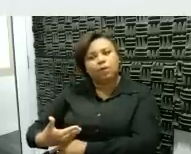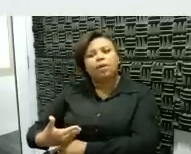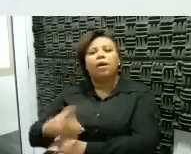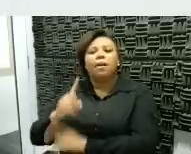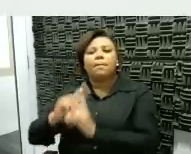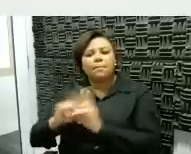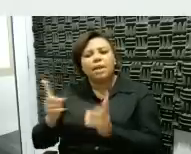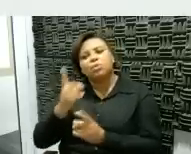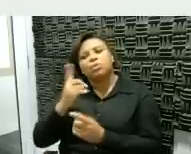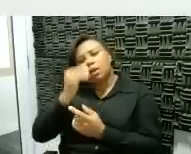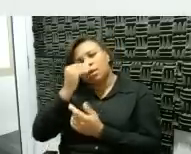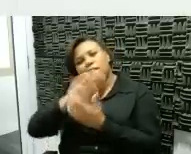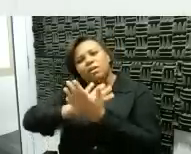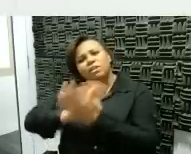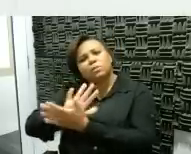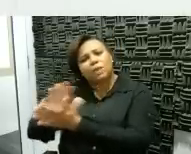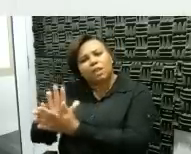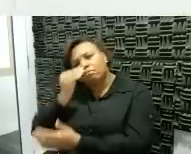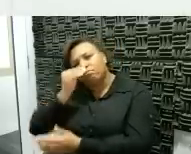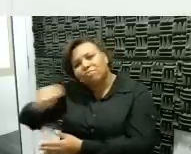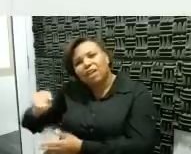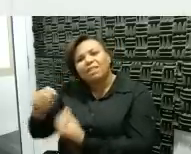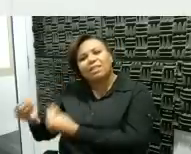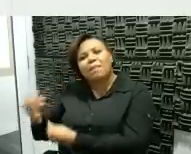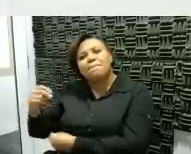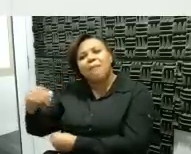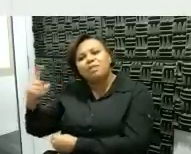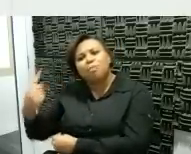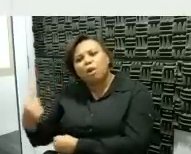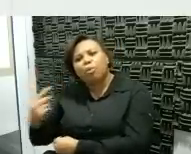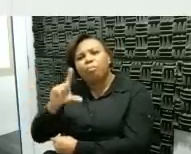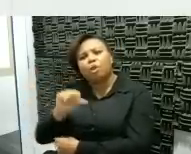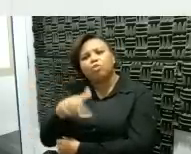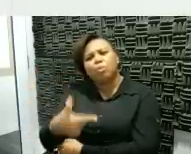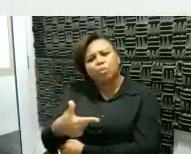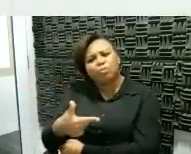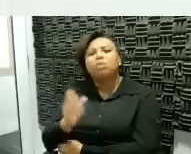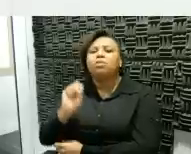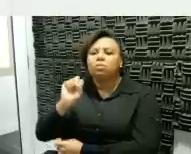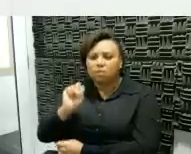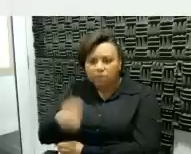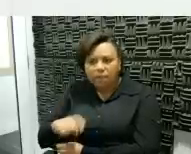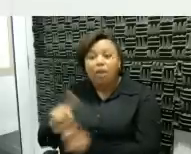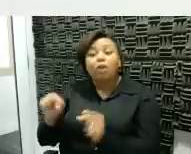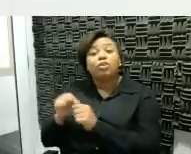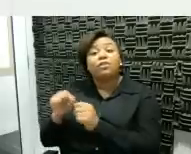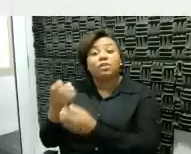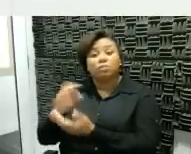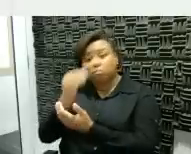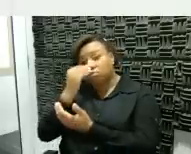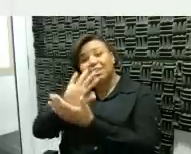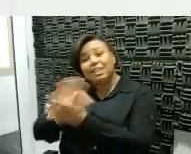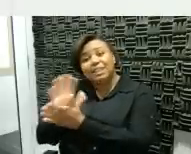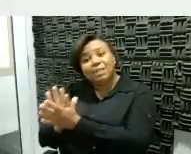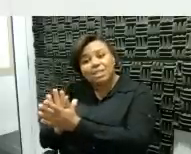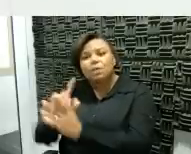outro sim tô dando mais caixinha para um do que pro outro e eu estou fazendo uma discriminação positiva ou seja